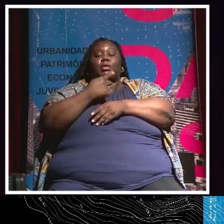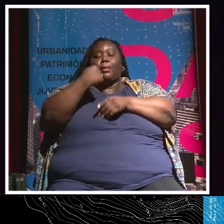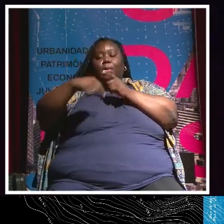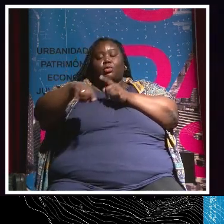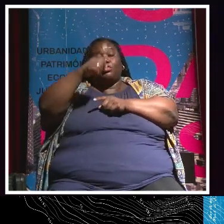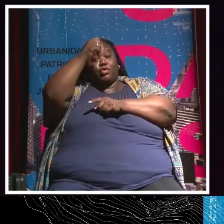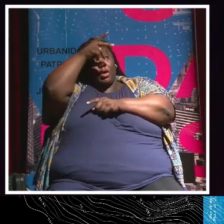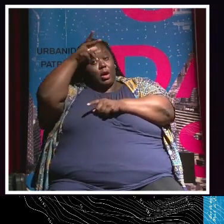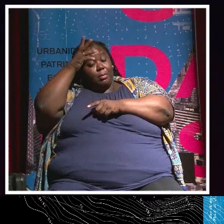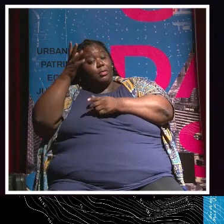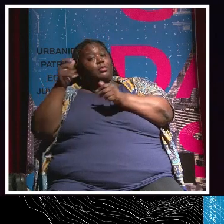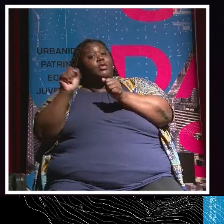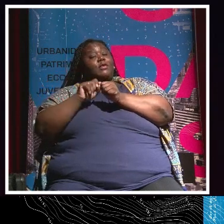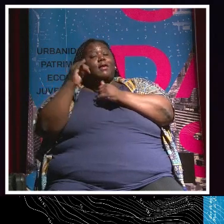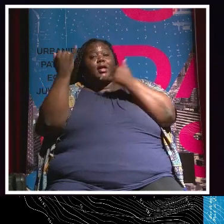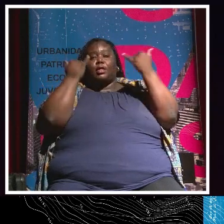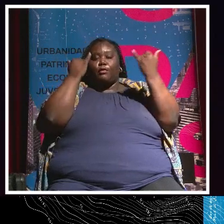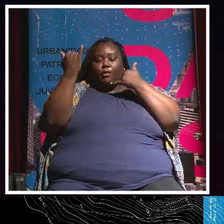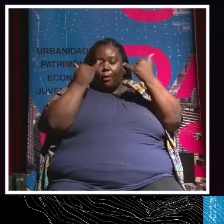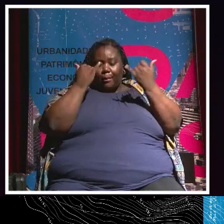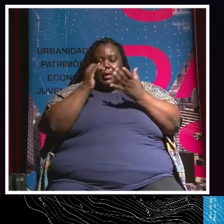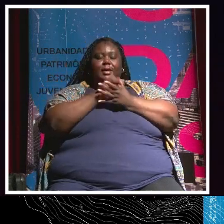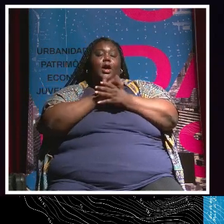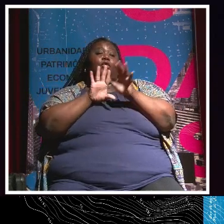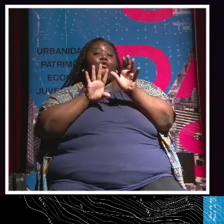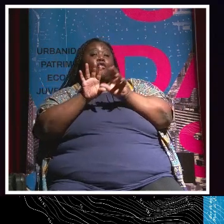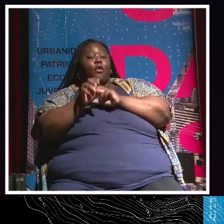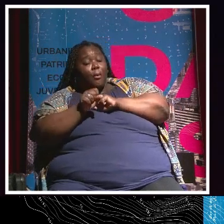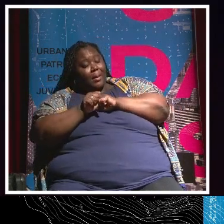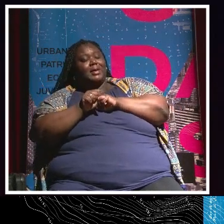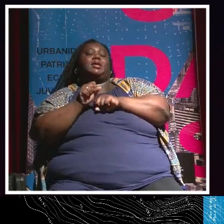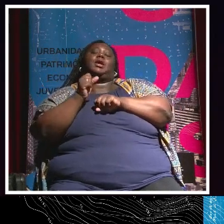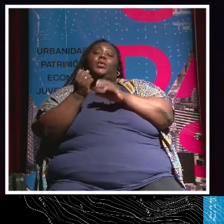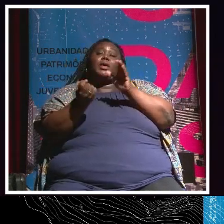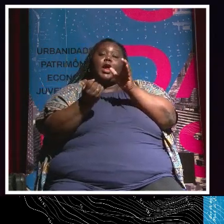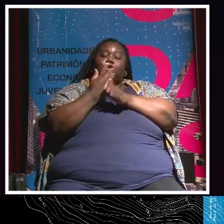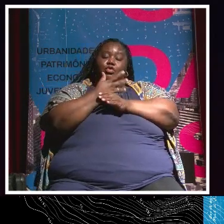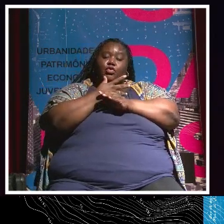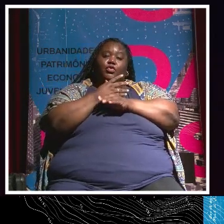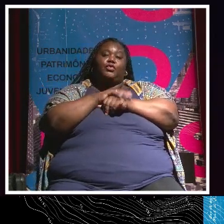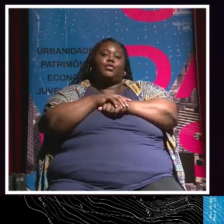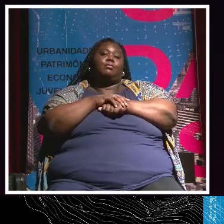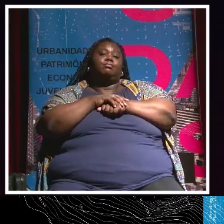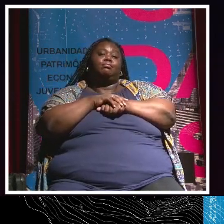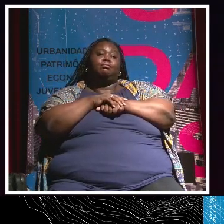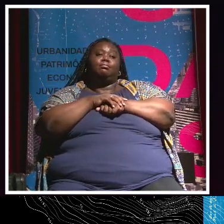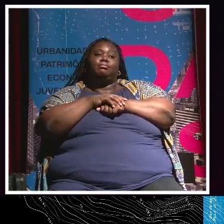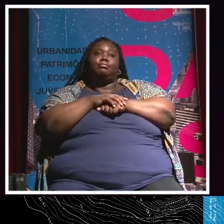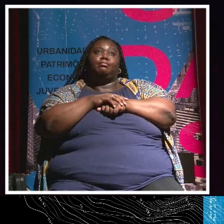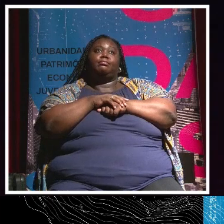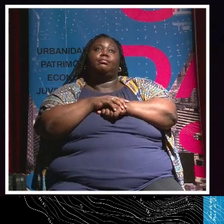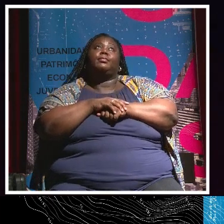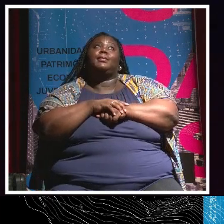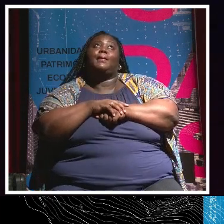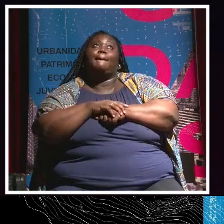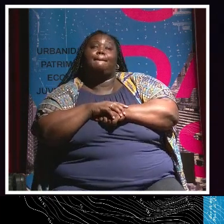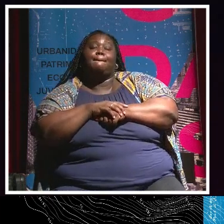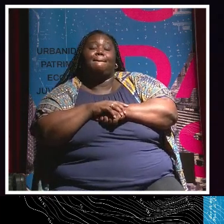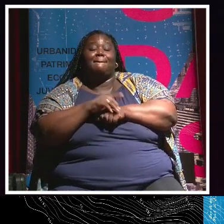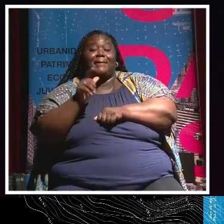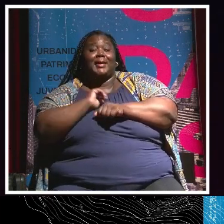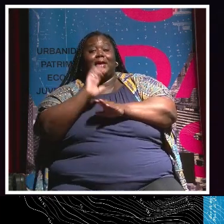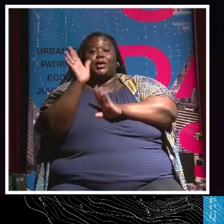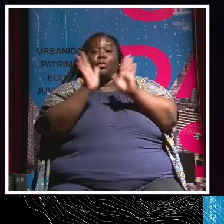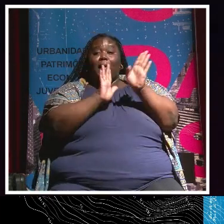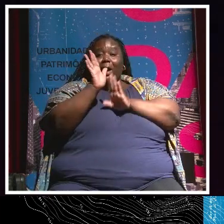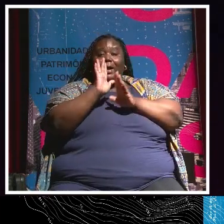que promovam formação criativa, né? Criando acesso a recursos